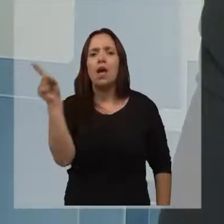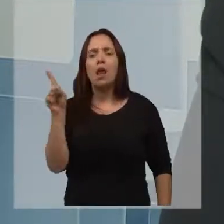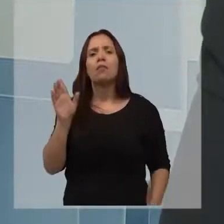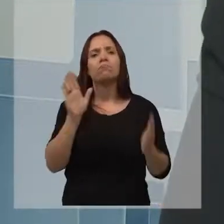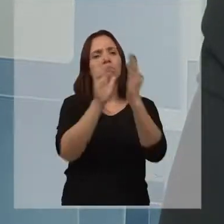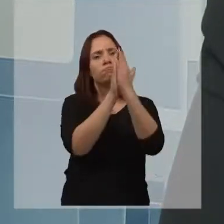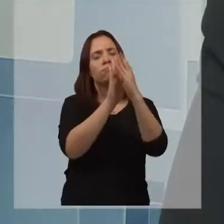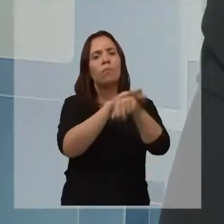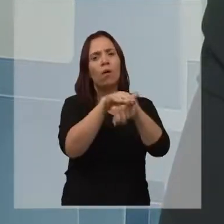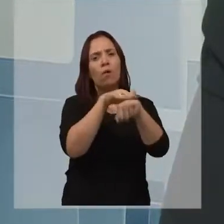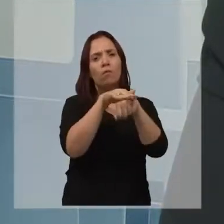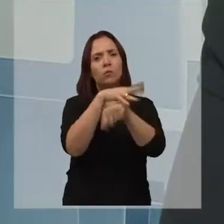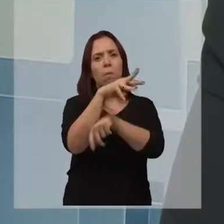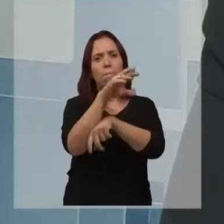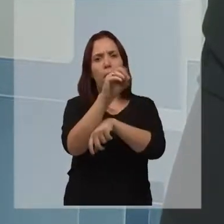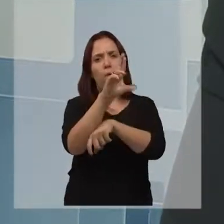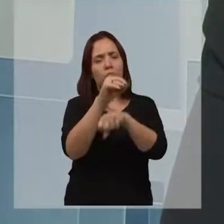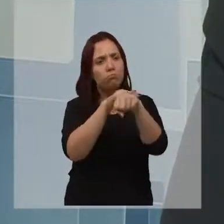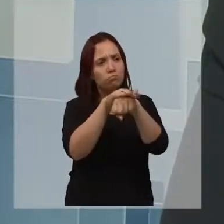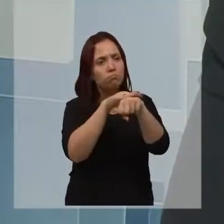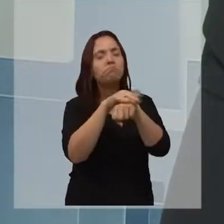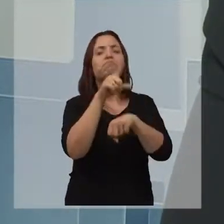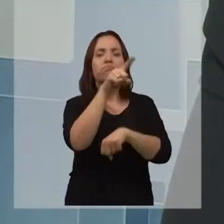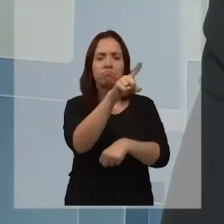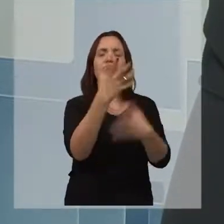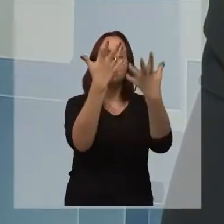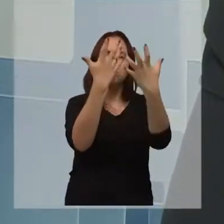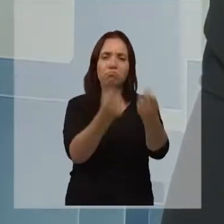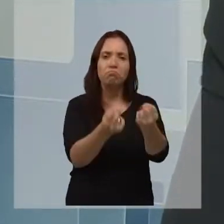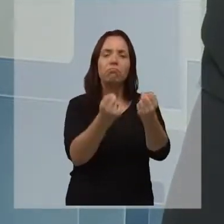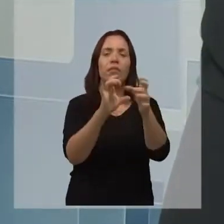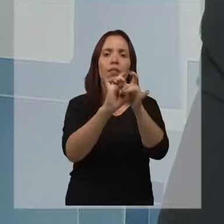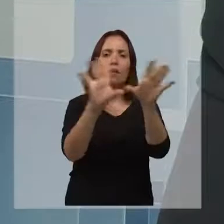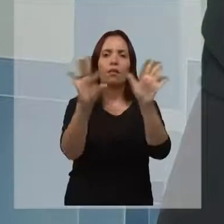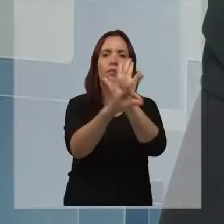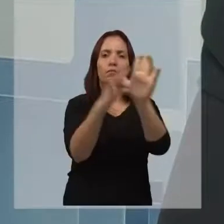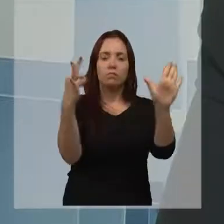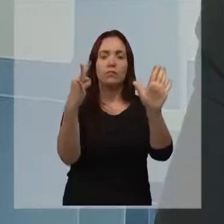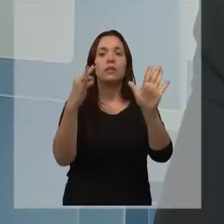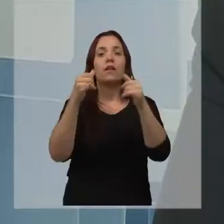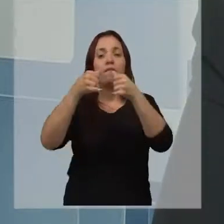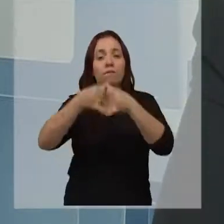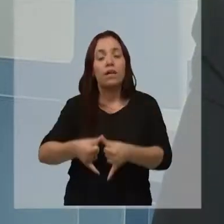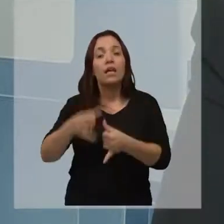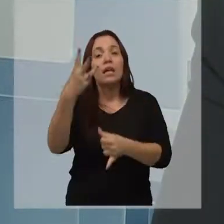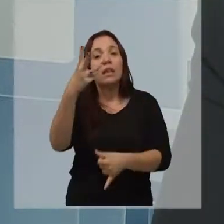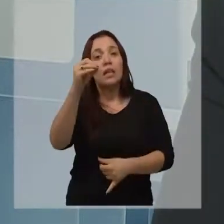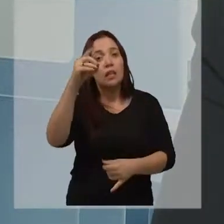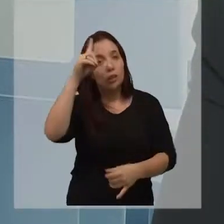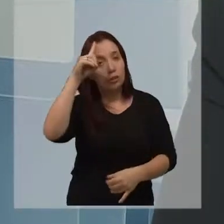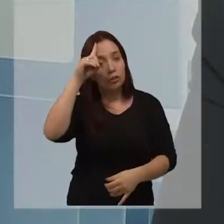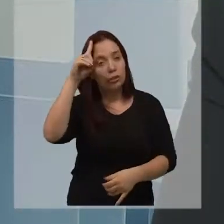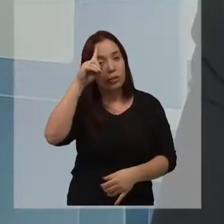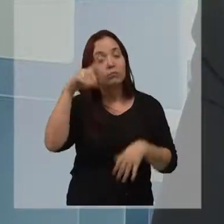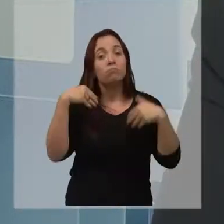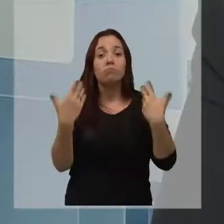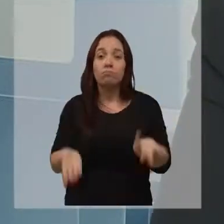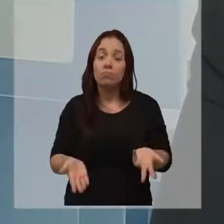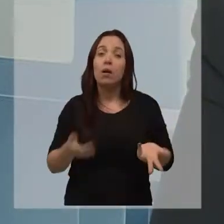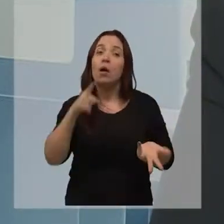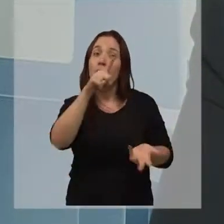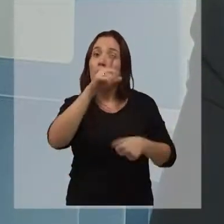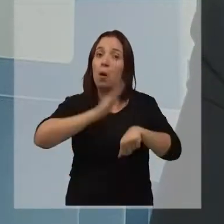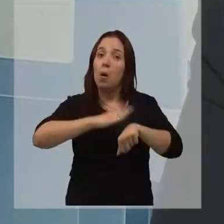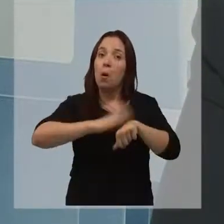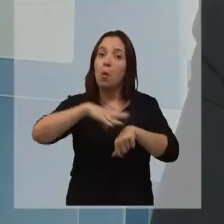assinou, dando a permanência da Força Nacional mais 30 dias. Então foi uma decisão do juiz Moro